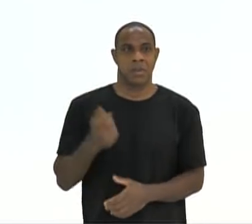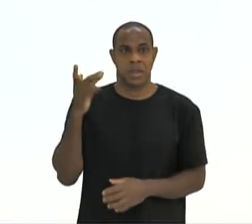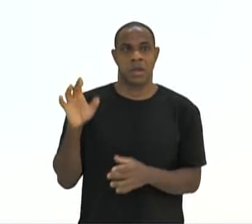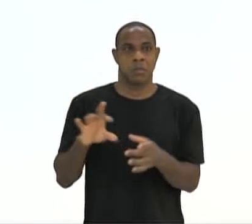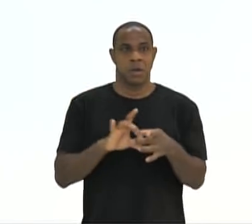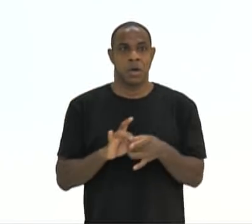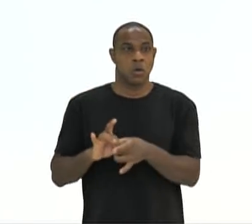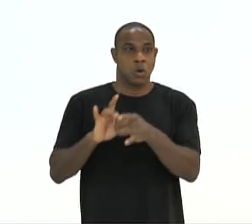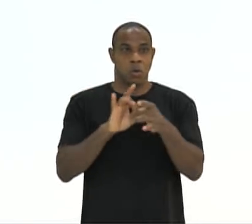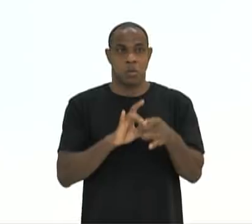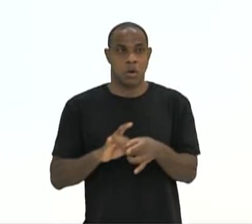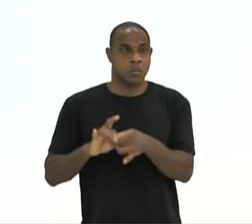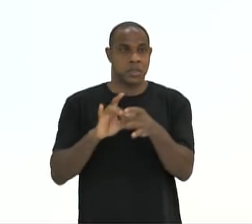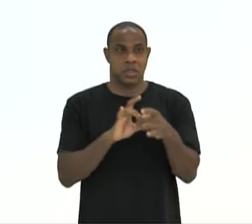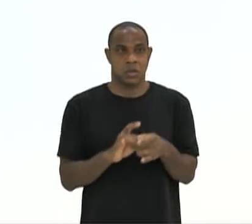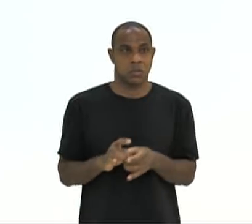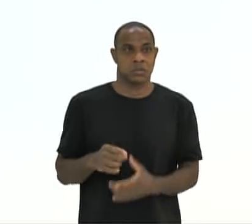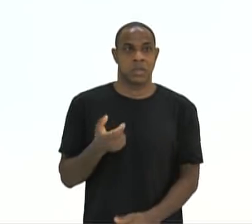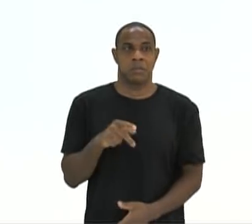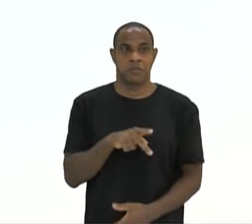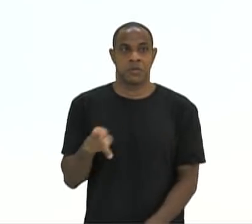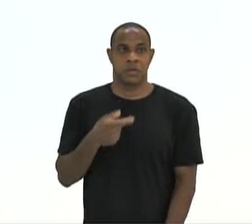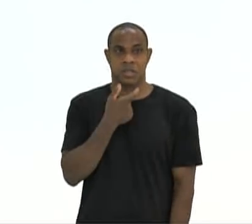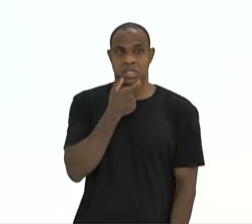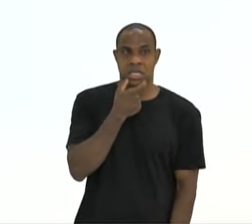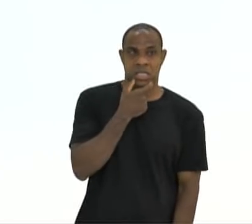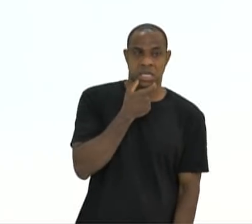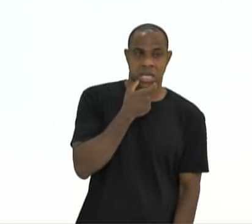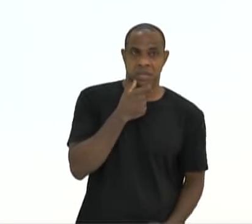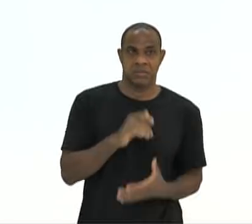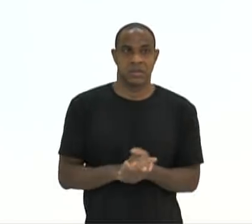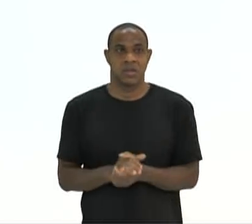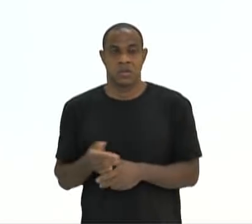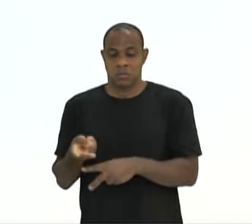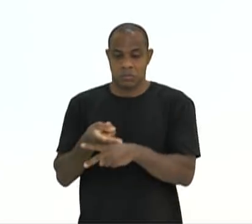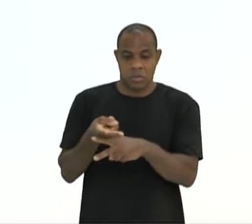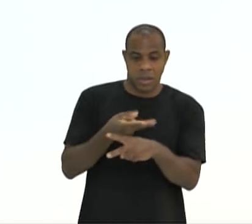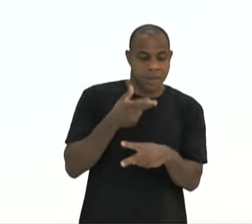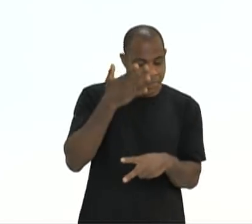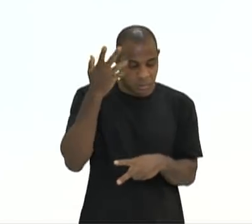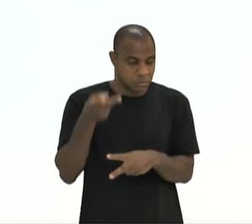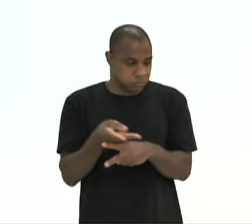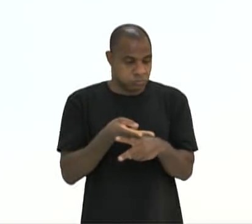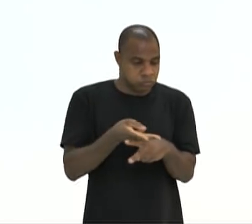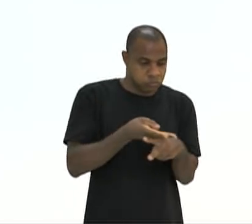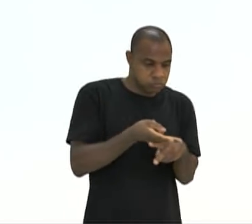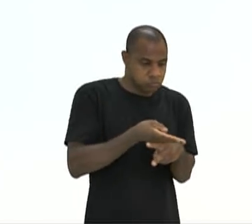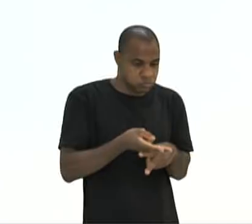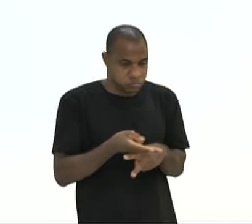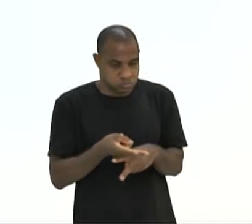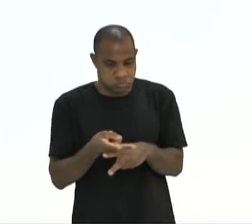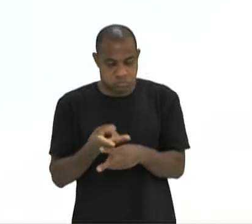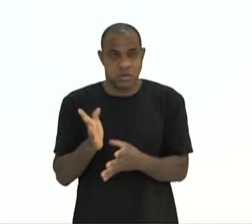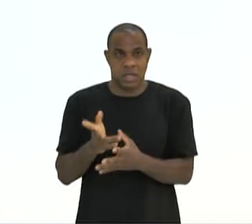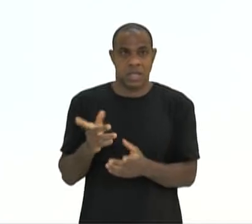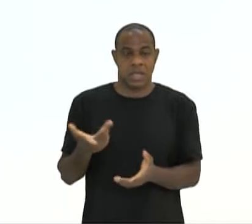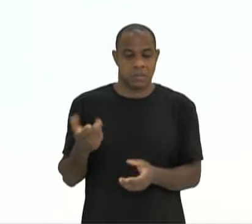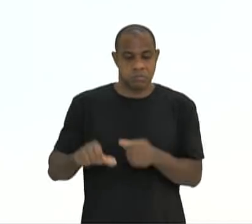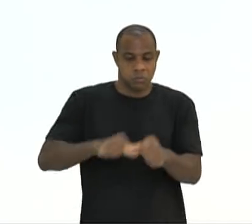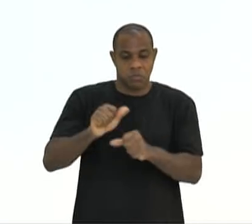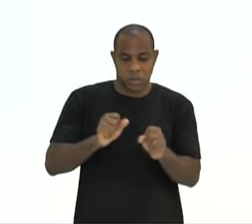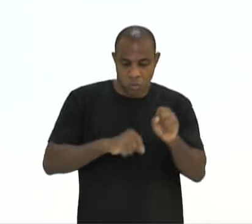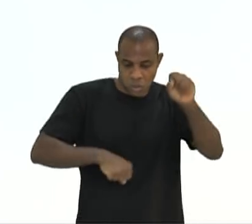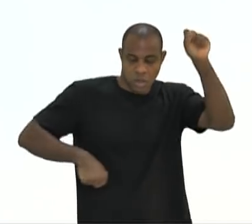de Oxford. Os caçados se tornam heróis e vice-versa. Todos são chamados para fazer a transformação e a